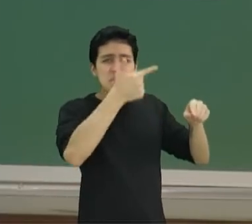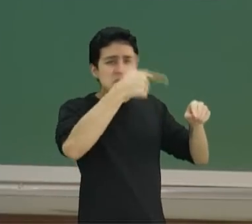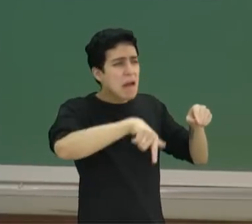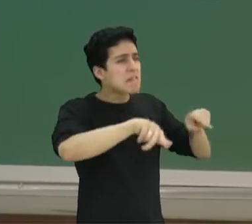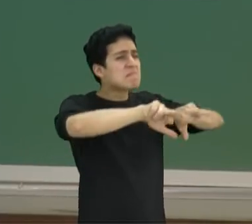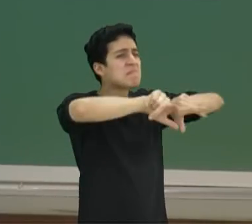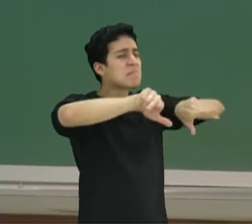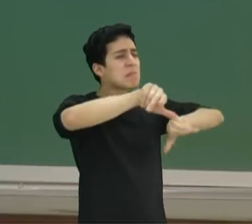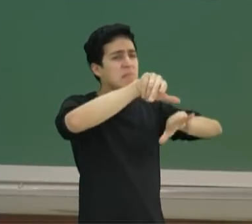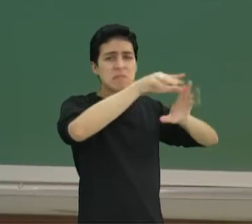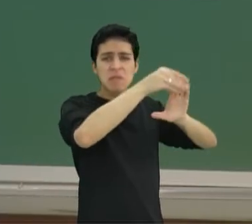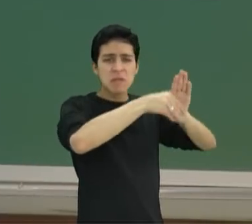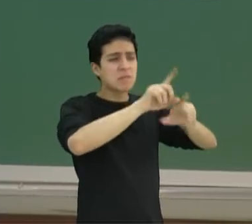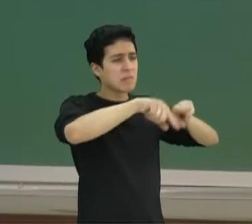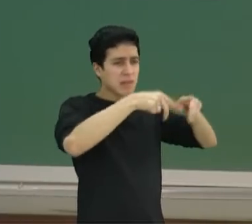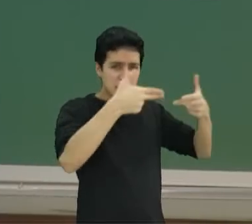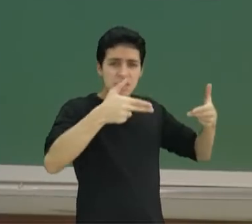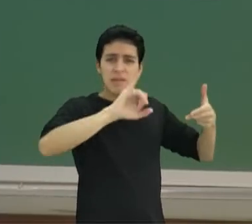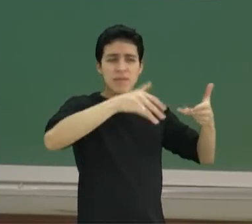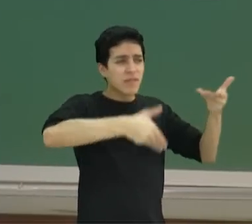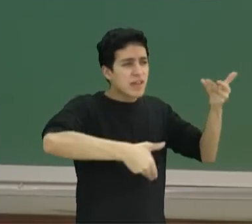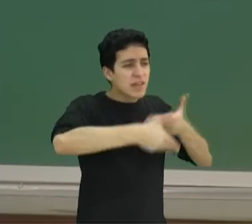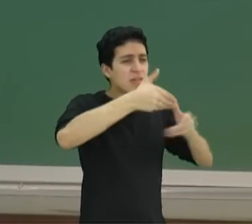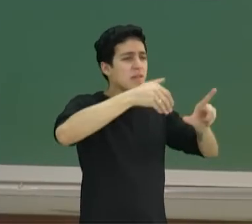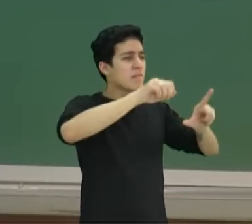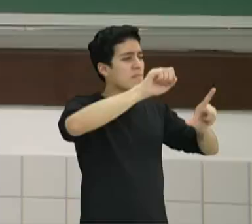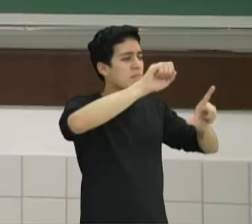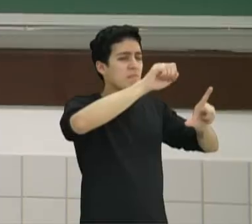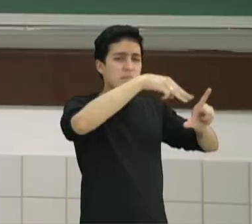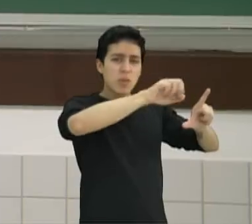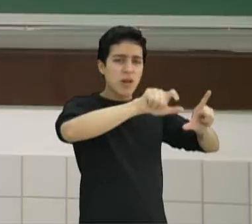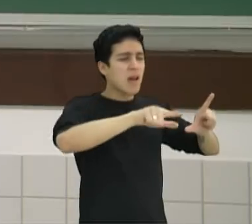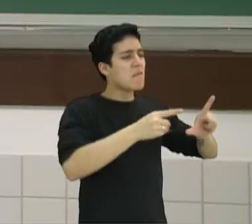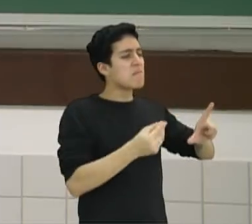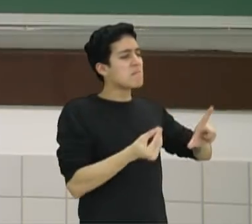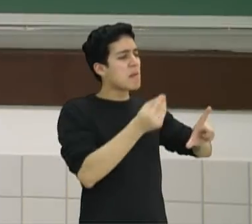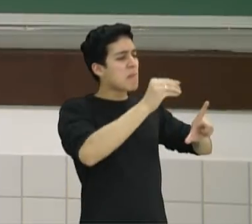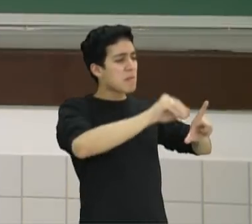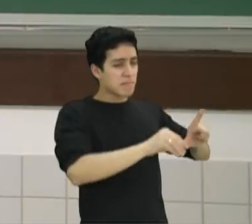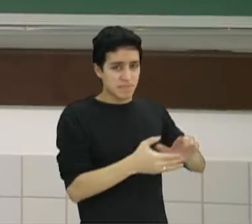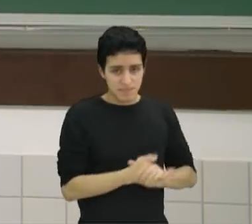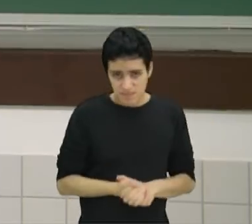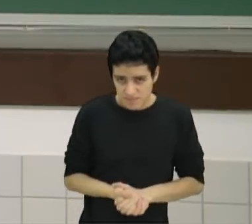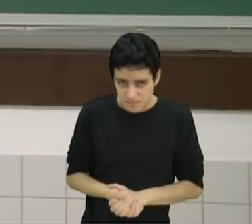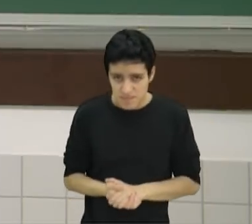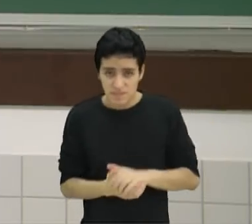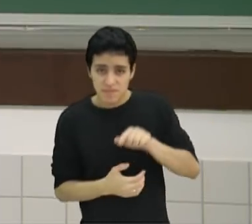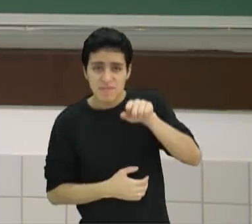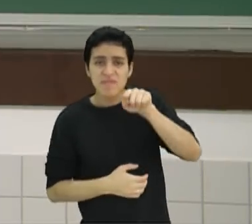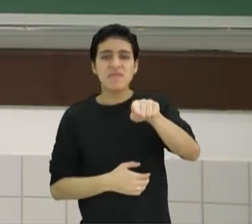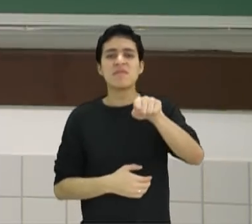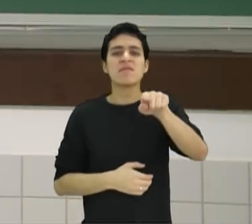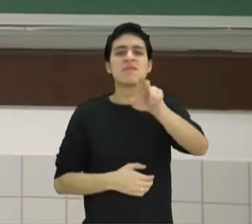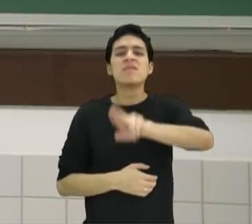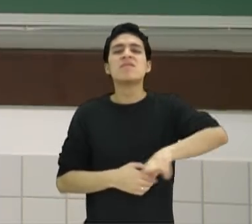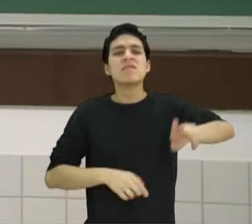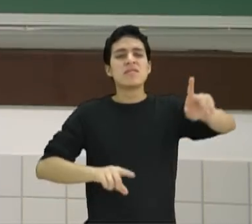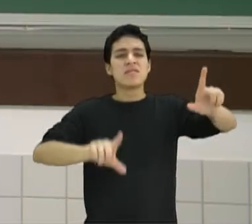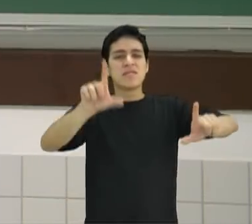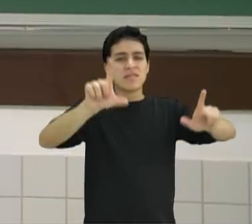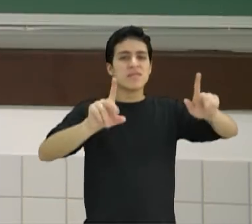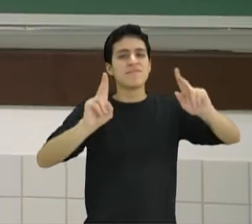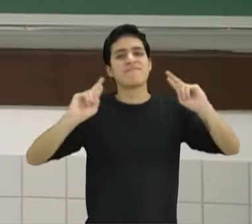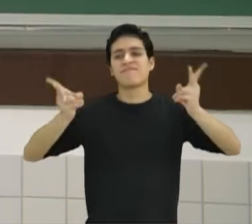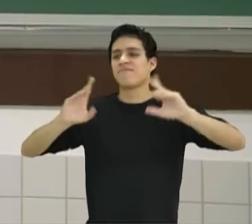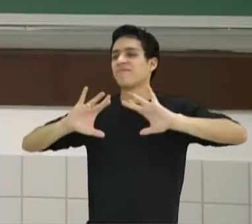uma interação no mural. Aproveite os recursos ao máximo. Já você que utiliza a televisão, mantenha contato